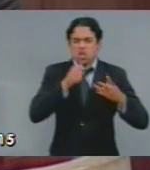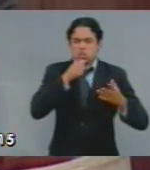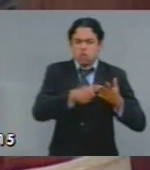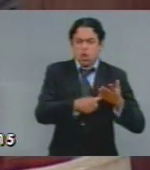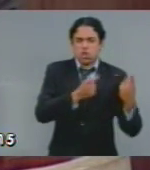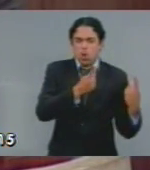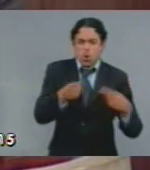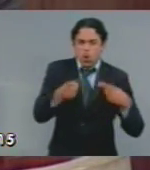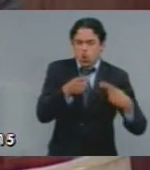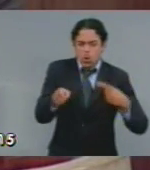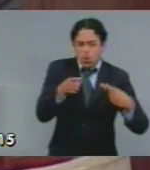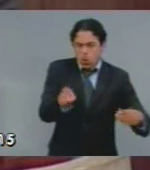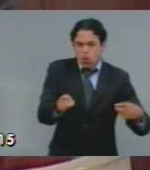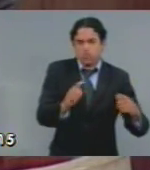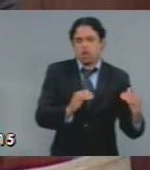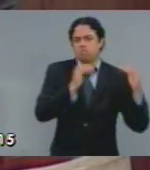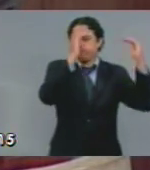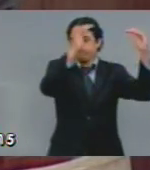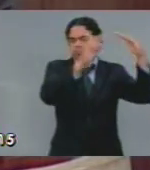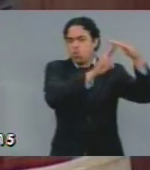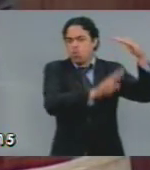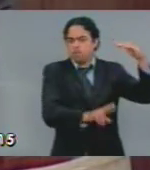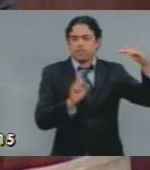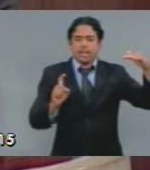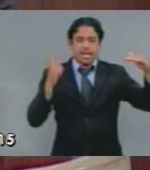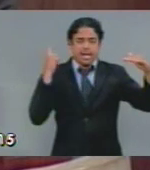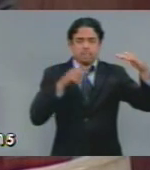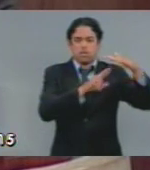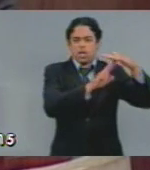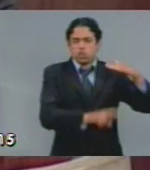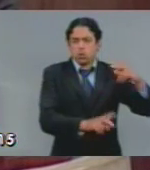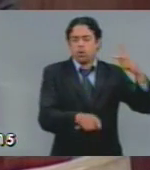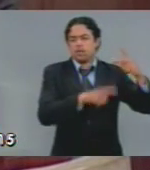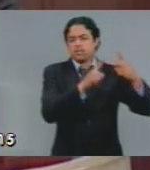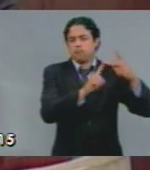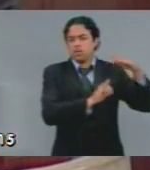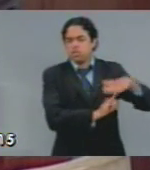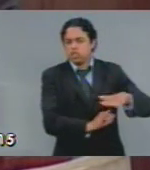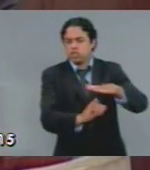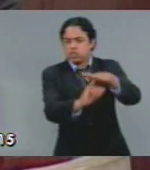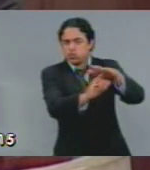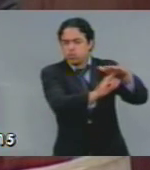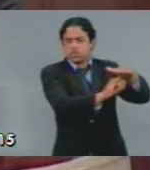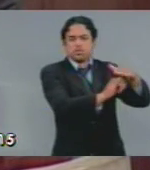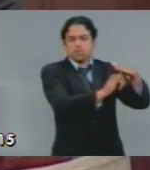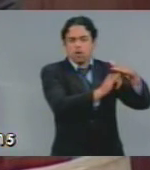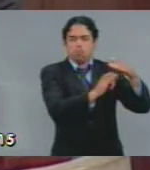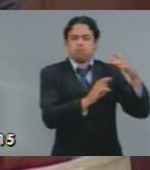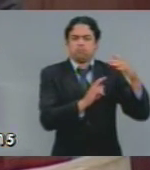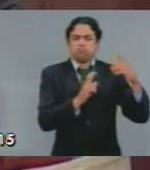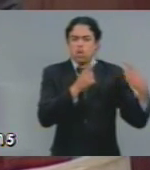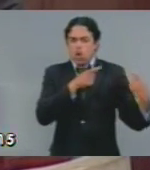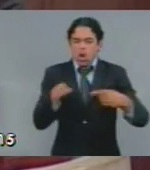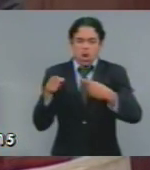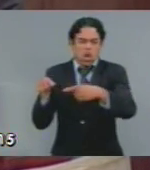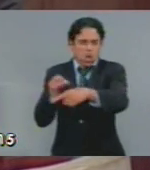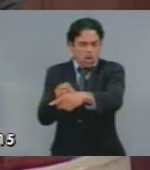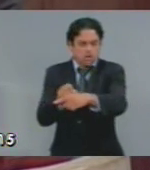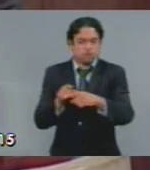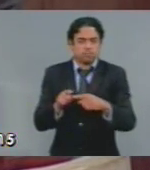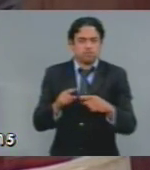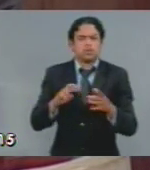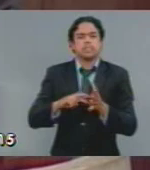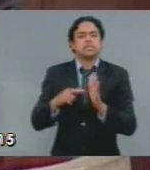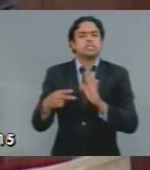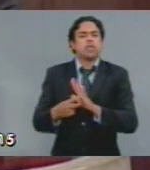da administração superior, de ex-reitores e até de instituições sobre as quais a reitoria tem influência, dão uma dimensão do